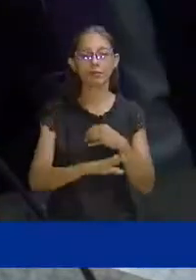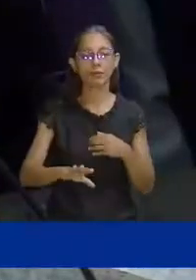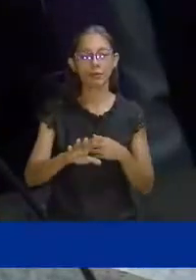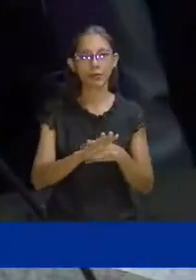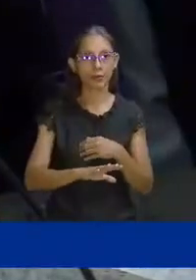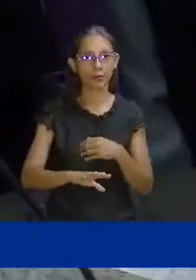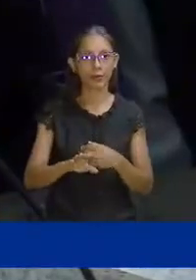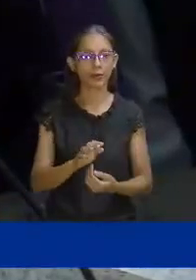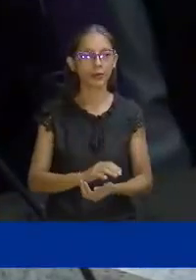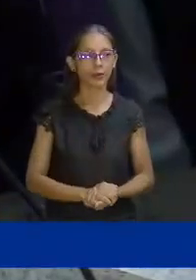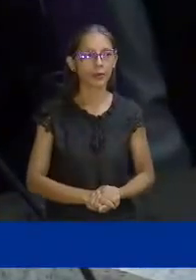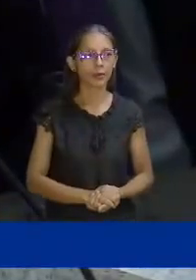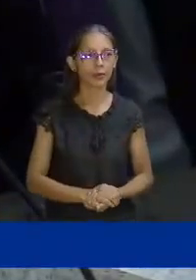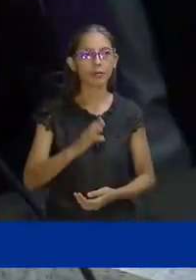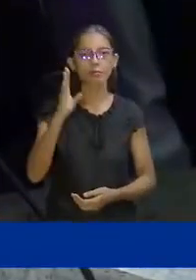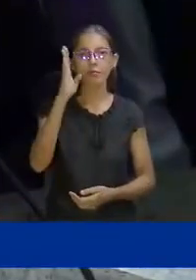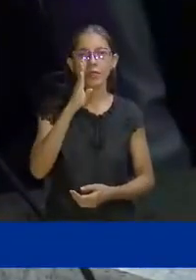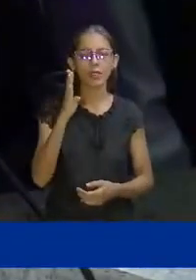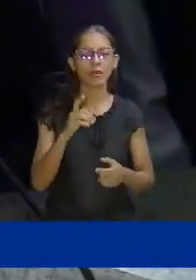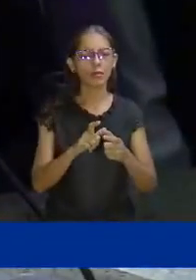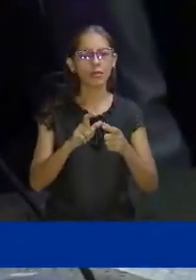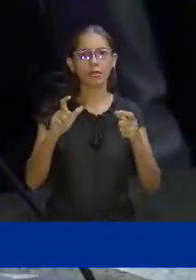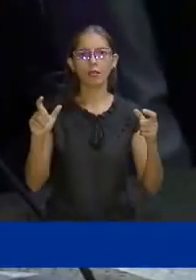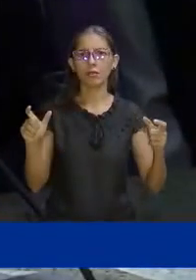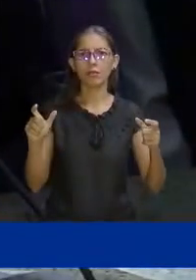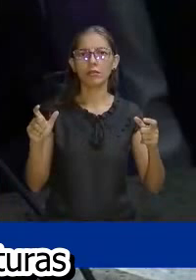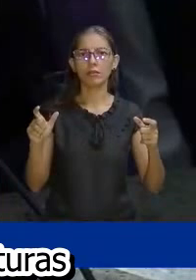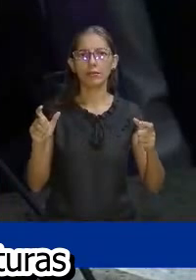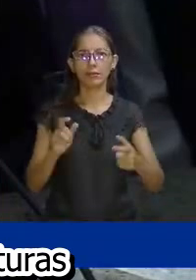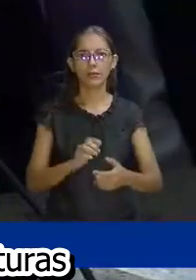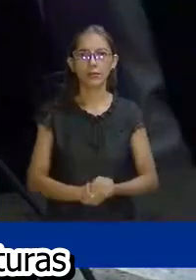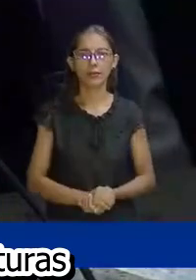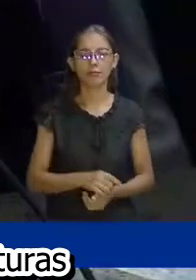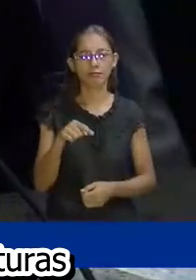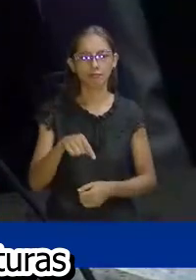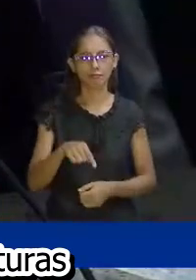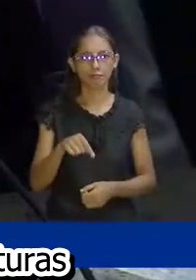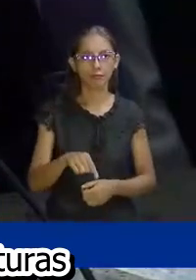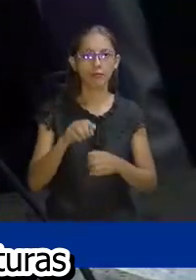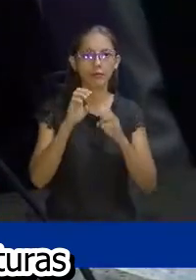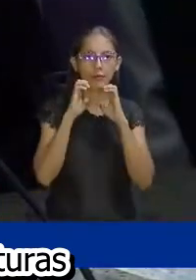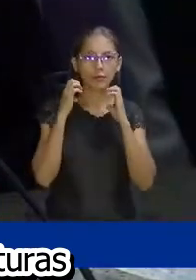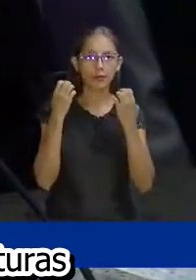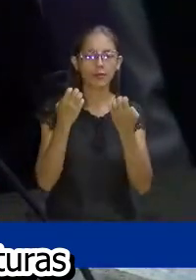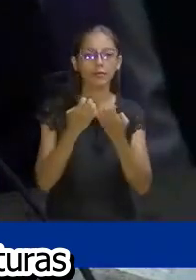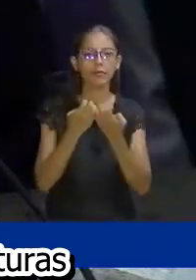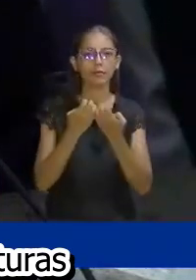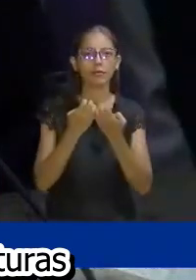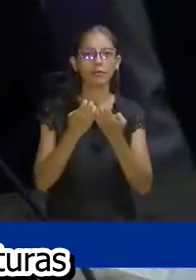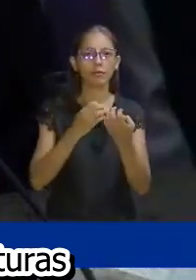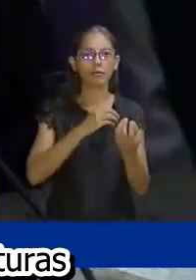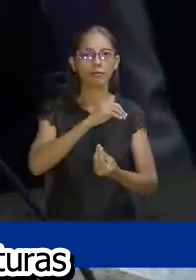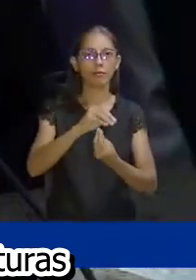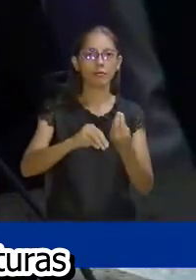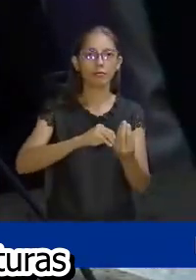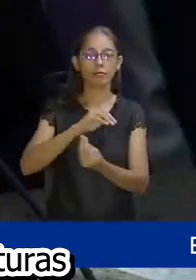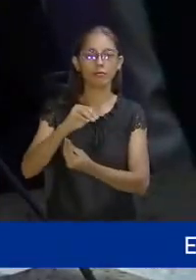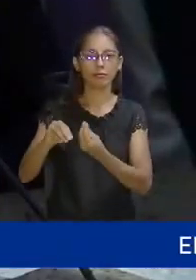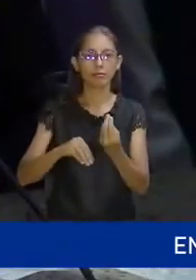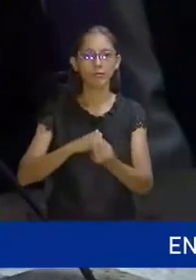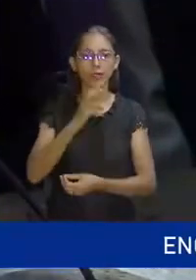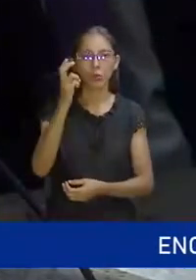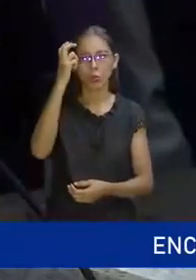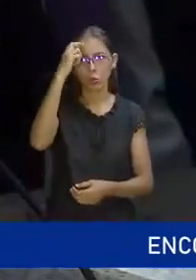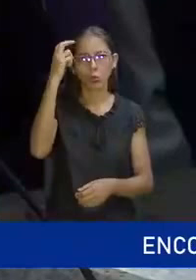nação. O Brasil é imenso e aqui, neste encontro, se misturam as mais diferentes culturas